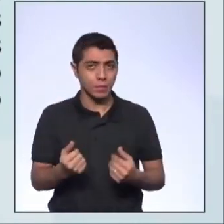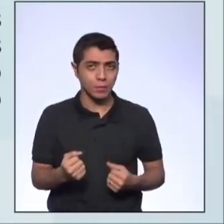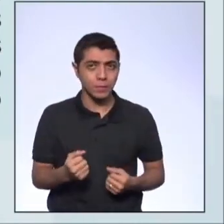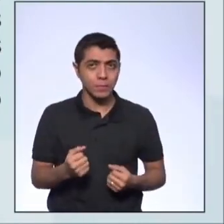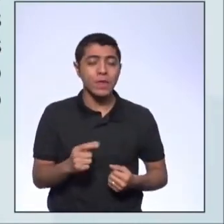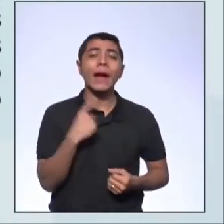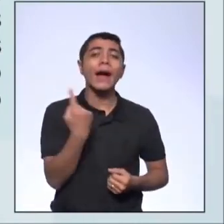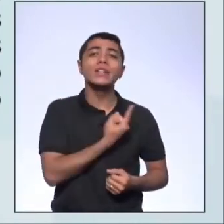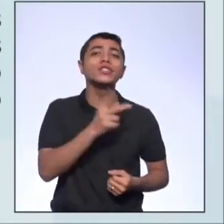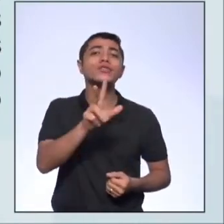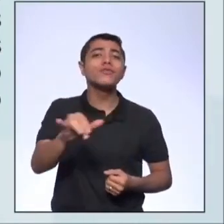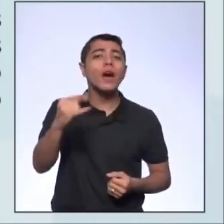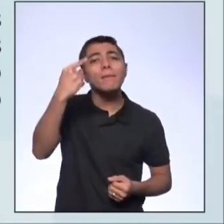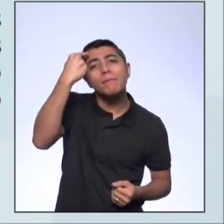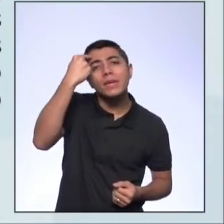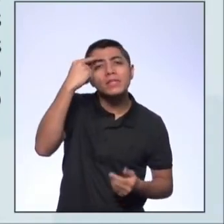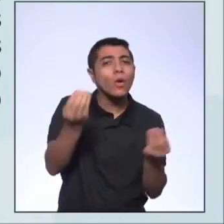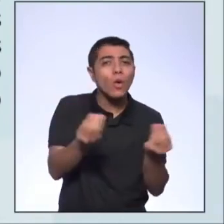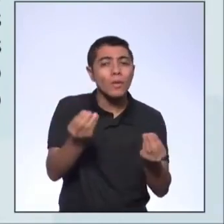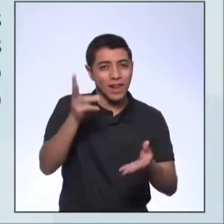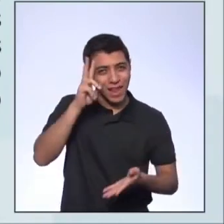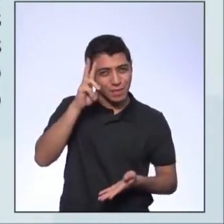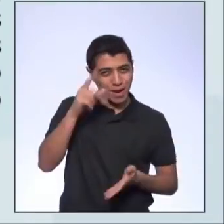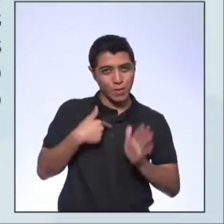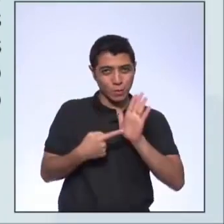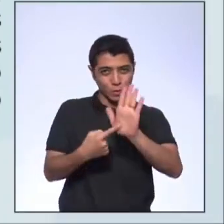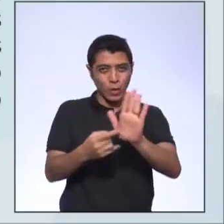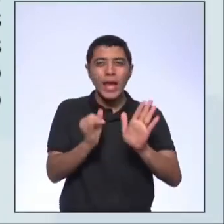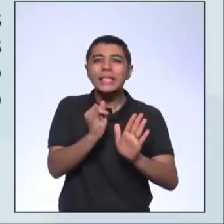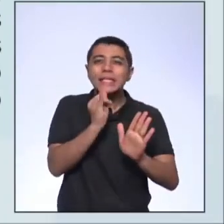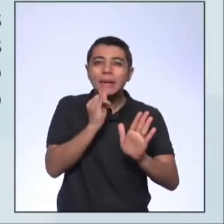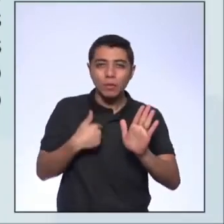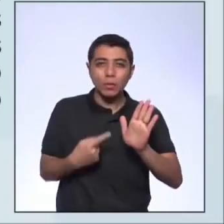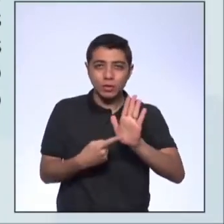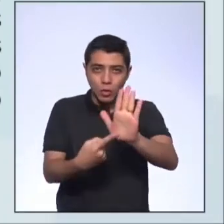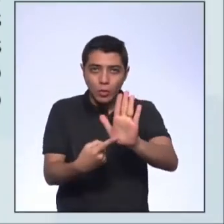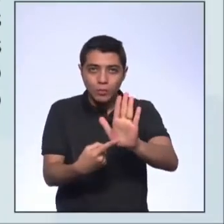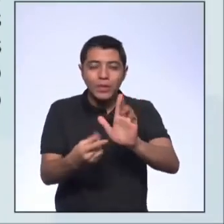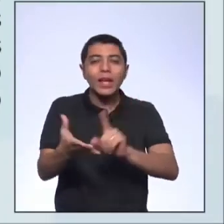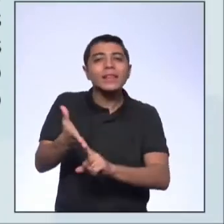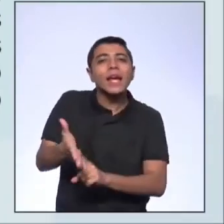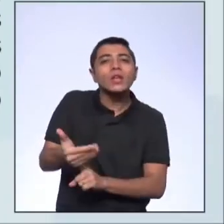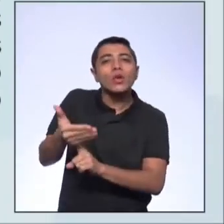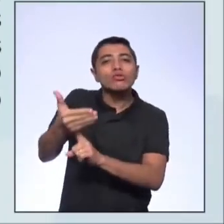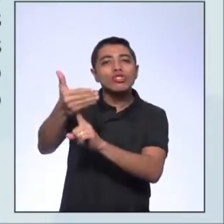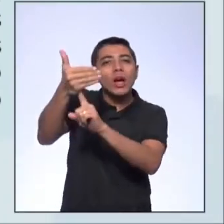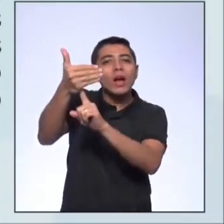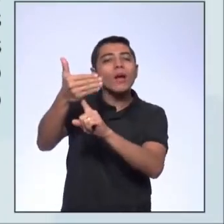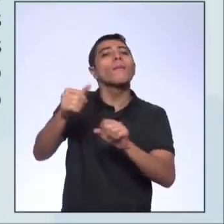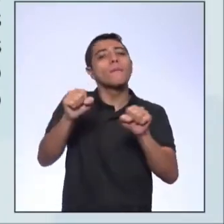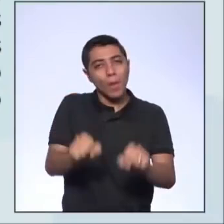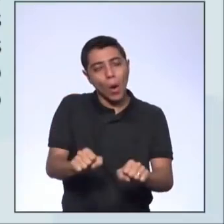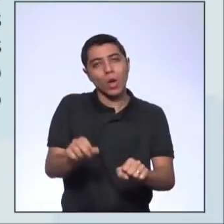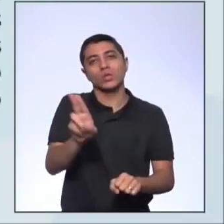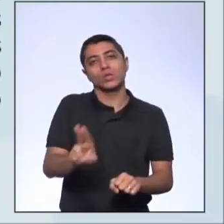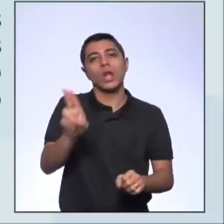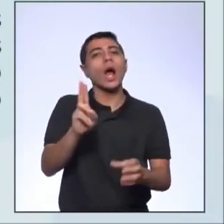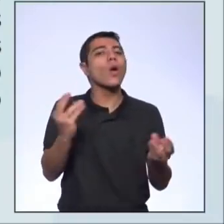pensar nisso? Lembra que eu citei um exemplo aqui na frente? Que a tecnologia, ela pode ser utilizada, né? Aqui